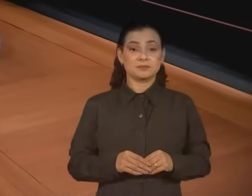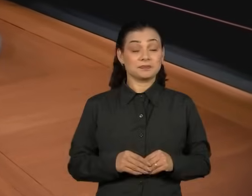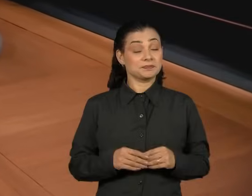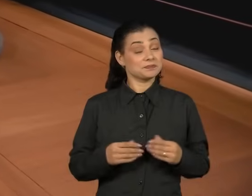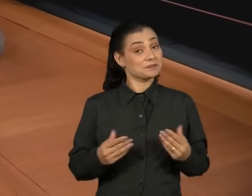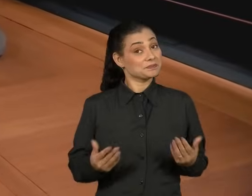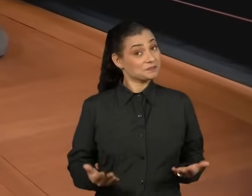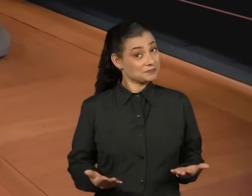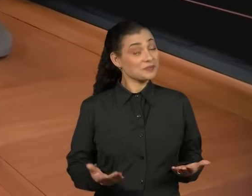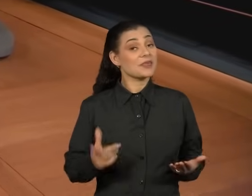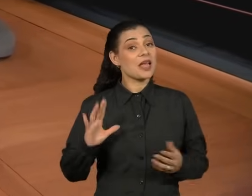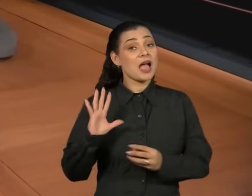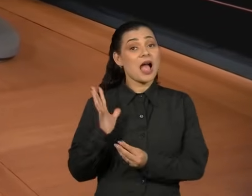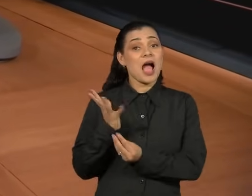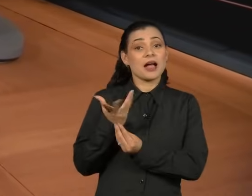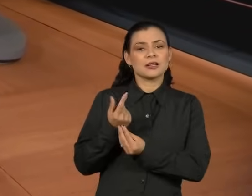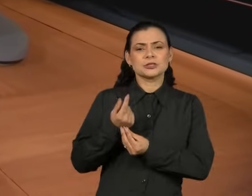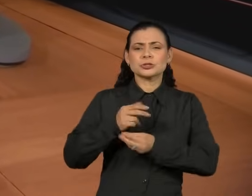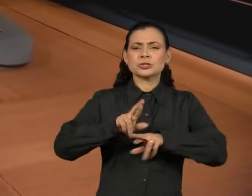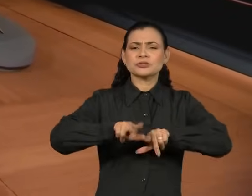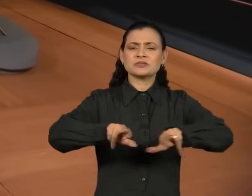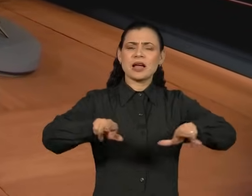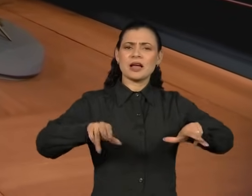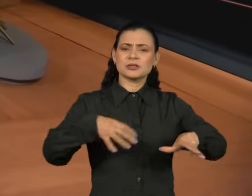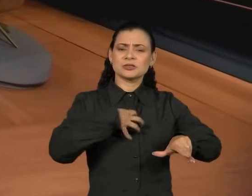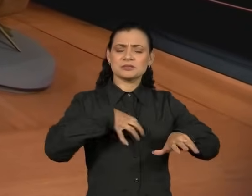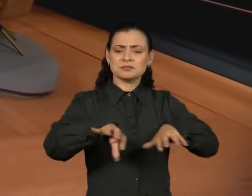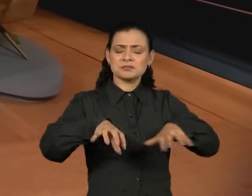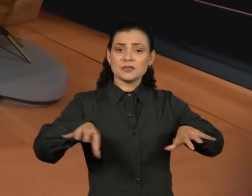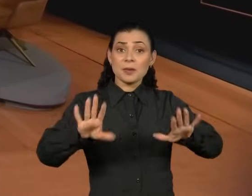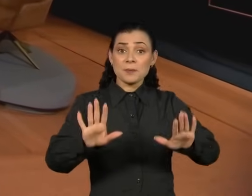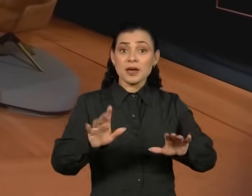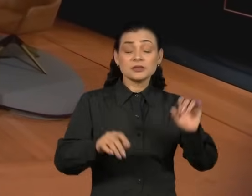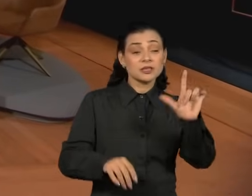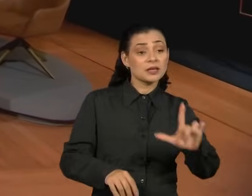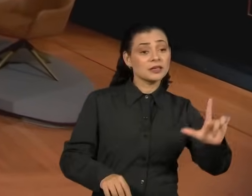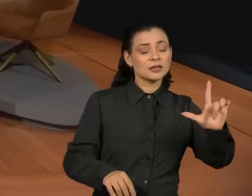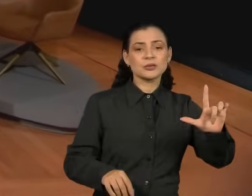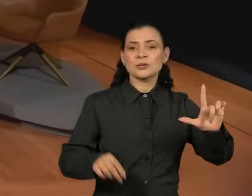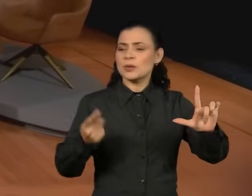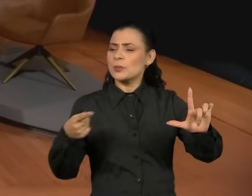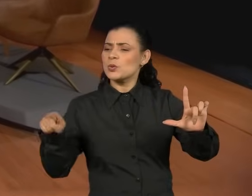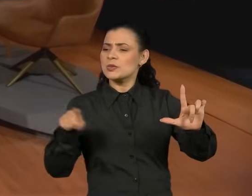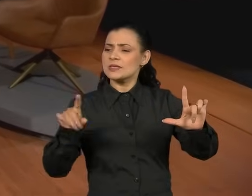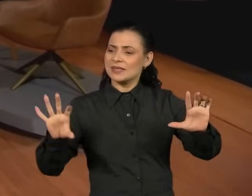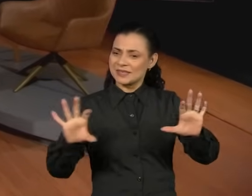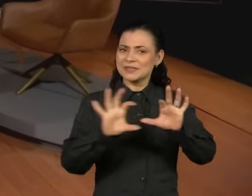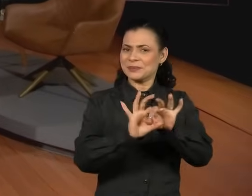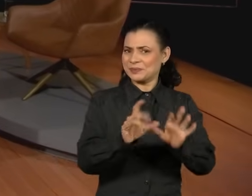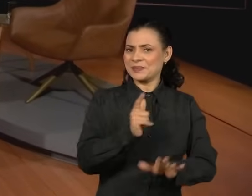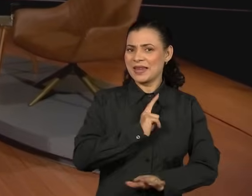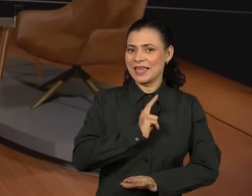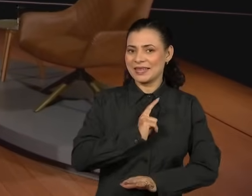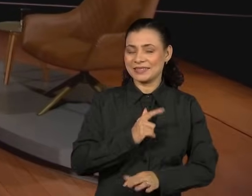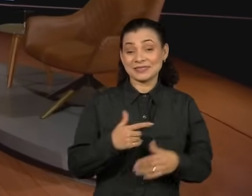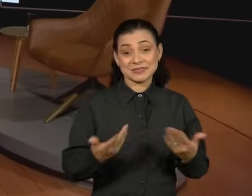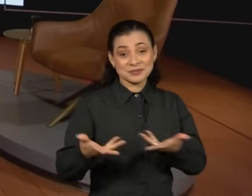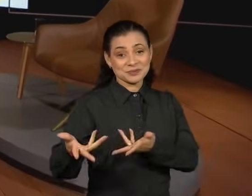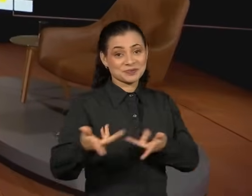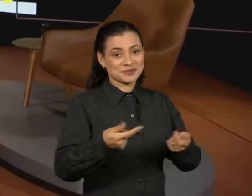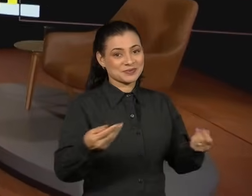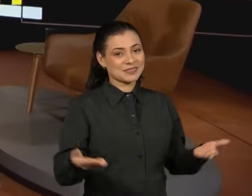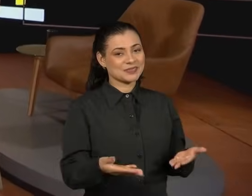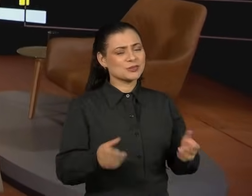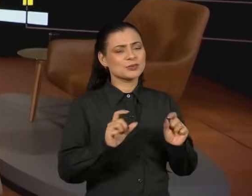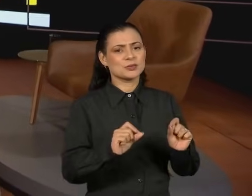Apesar de serem artes distintas, a música e a literatura se relacionam e se complementam. O nosso convidado de hoje é